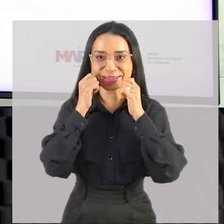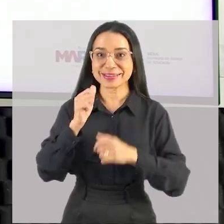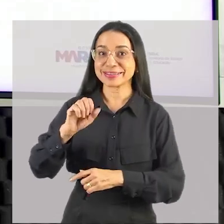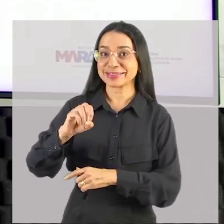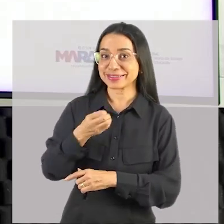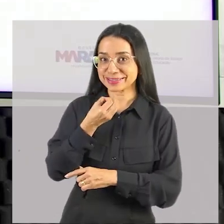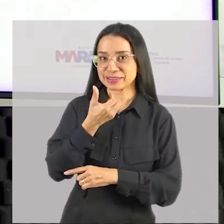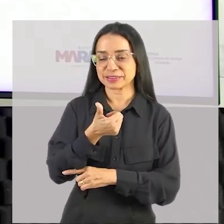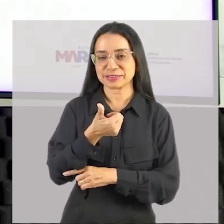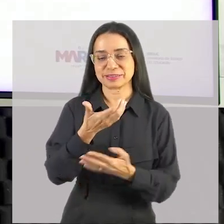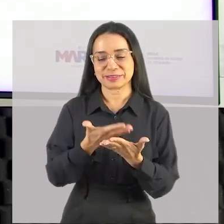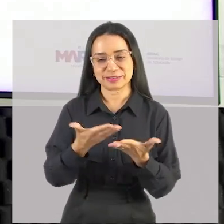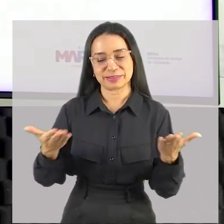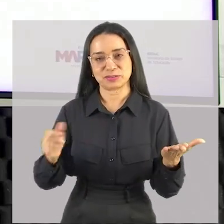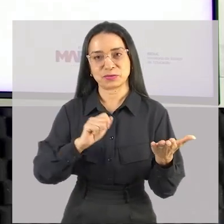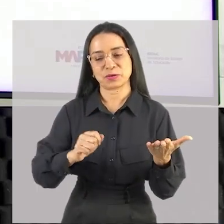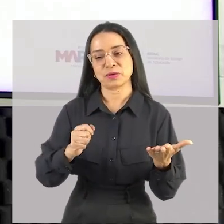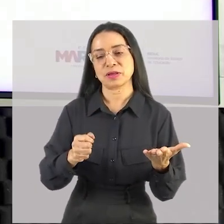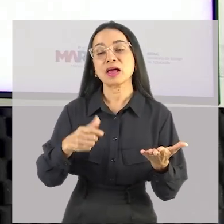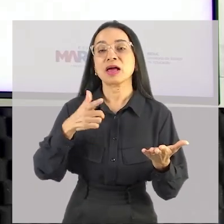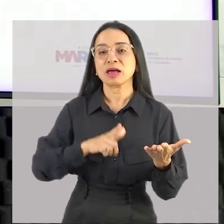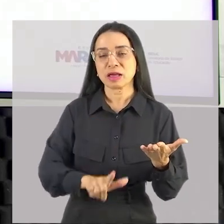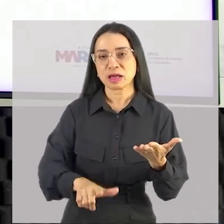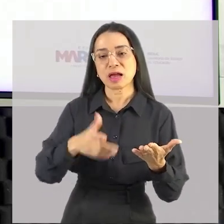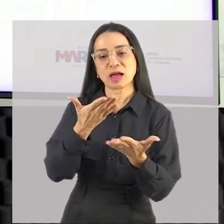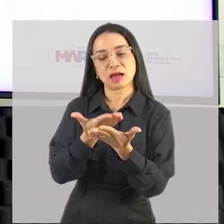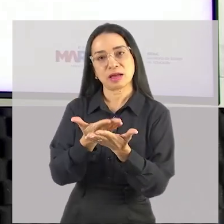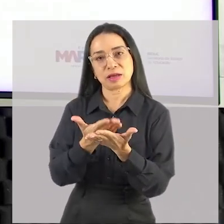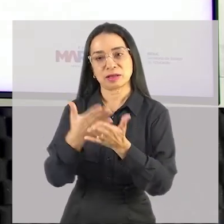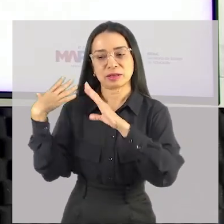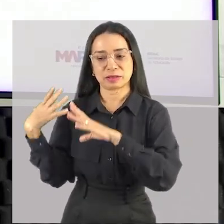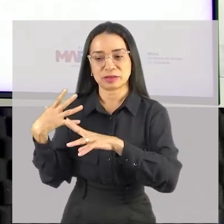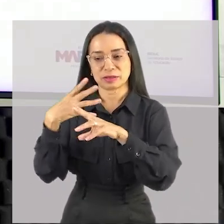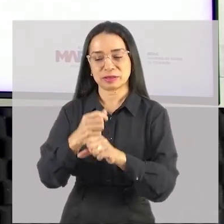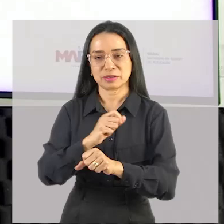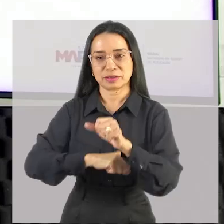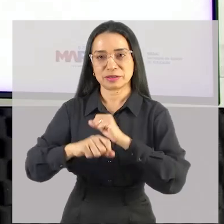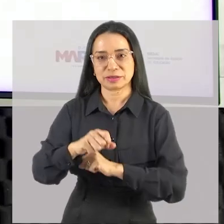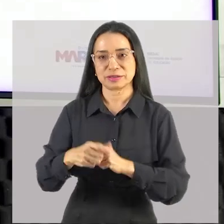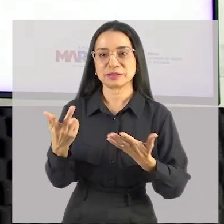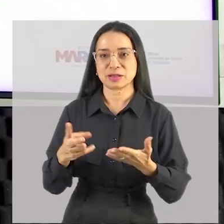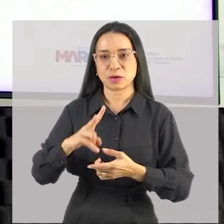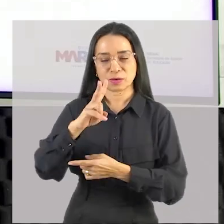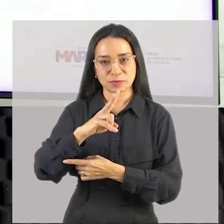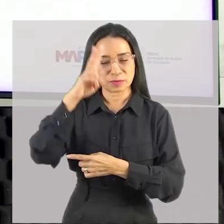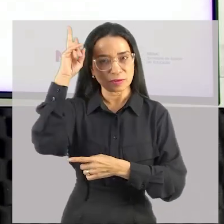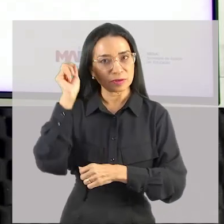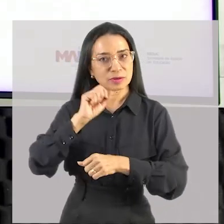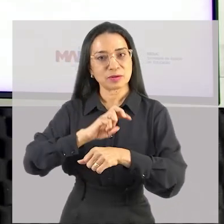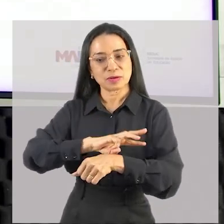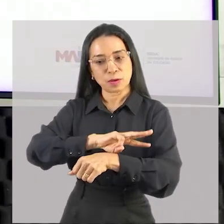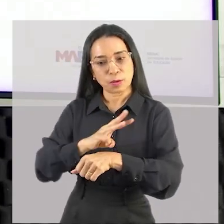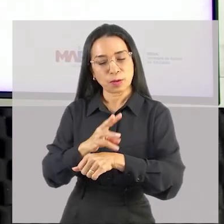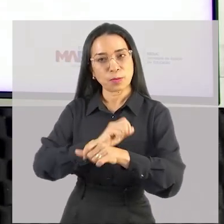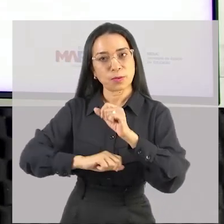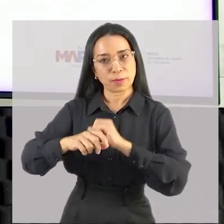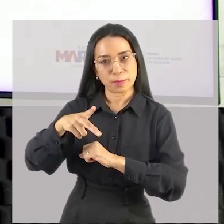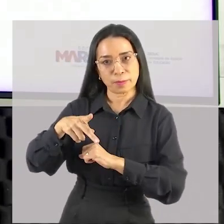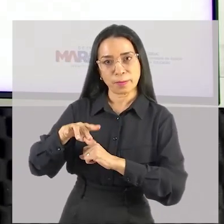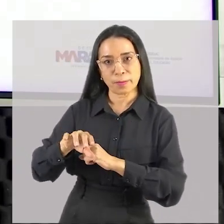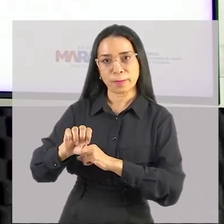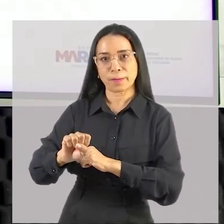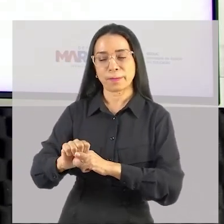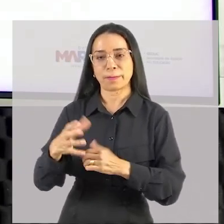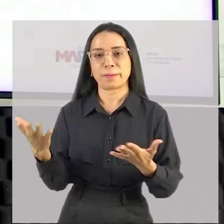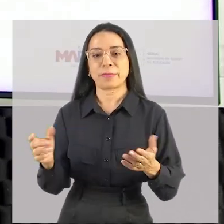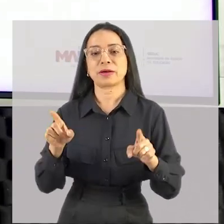tudo bem com vocês? Mais uma aula de revisão para o vestibular da UEMA,